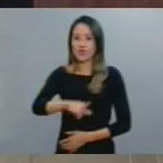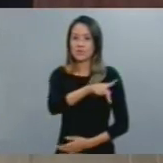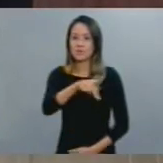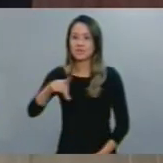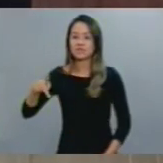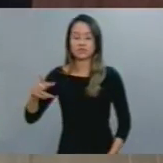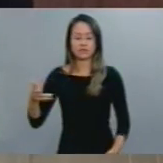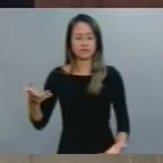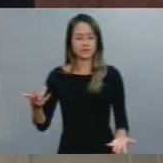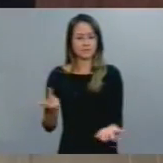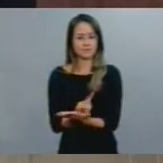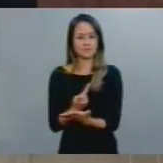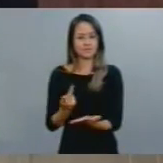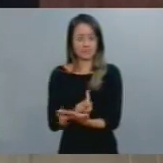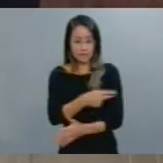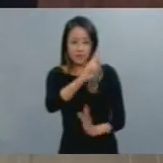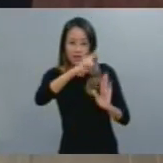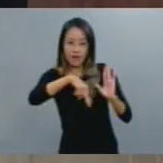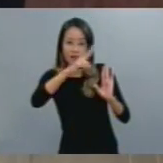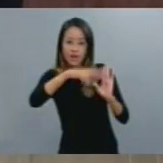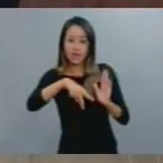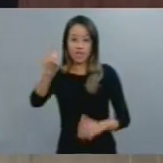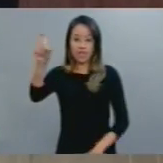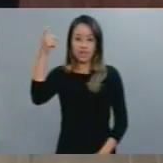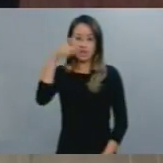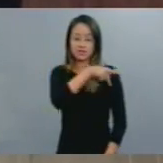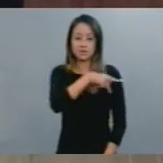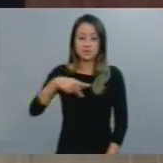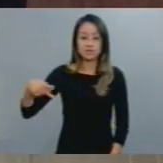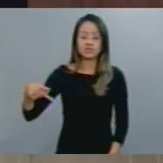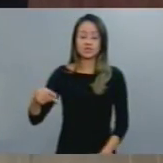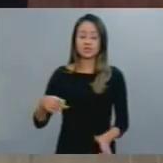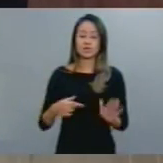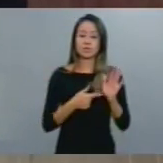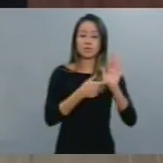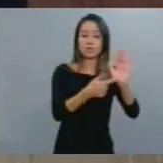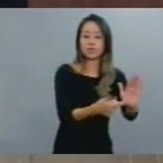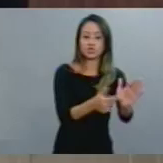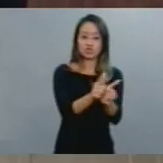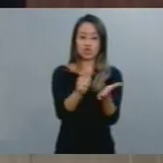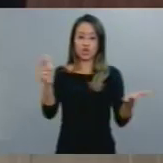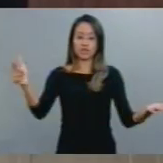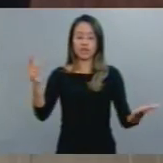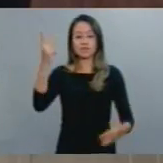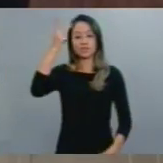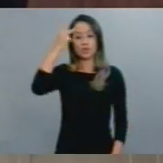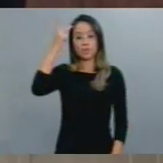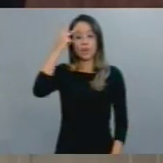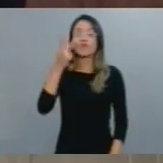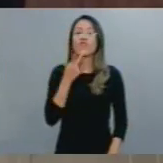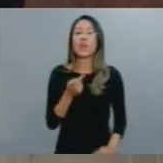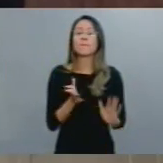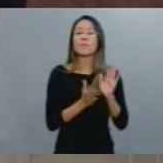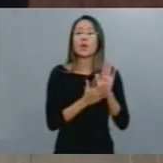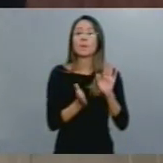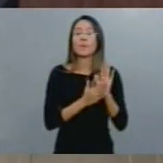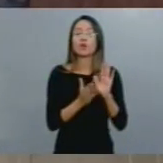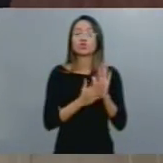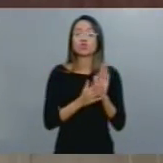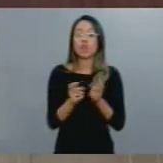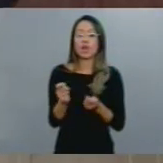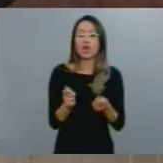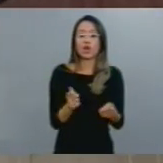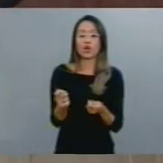artigo que o ex-presidente publicou recentemente num grande jornal de São Paulo, propondo medidas econômicas